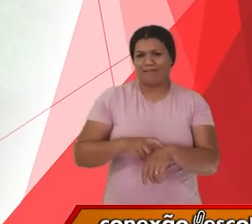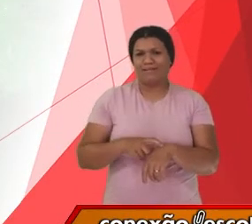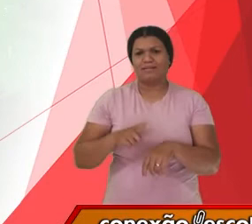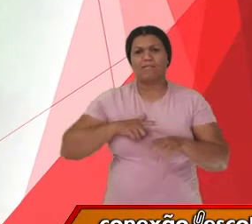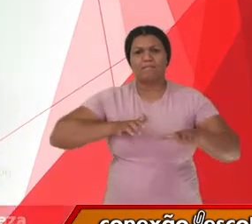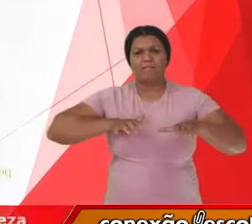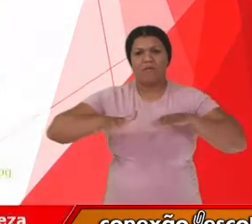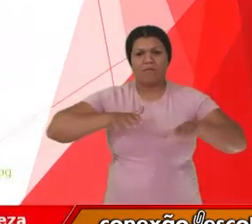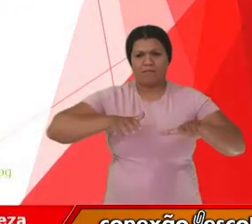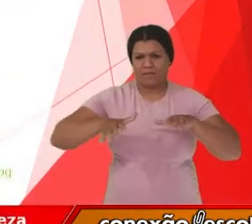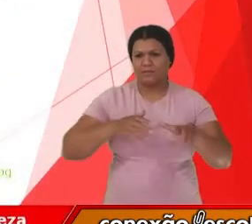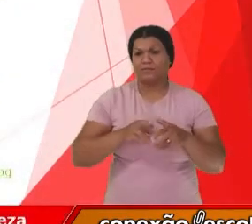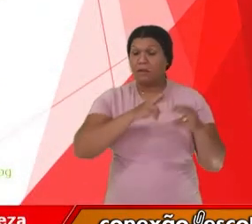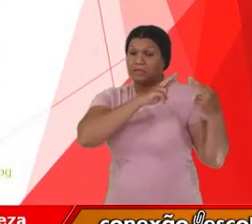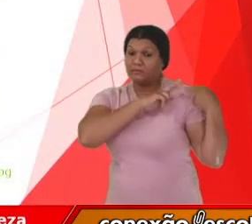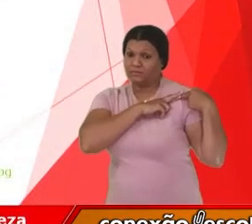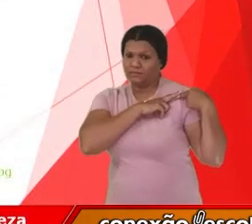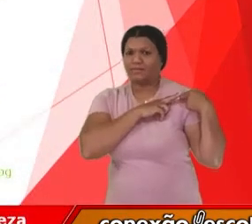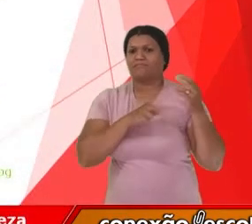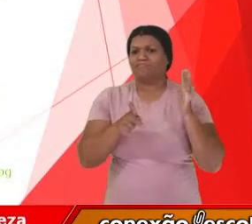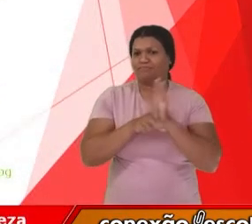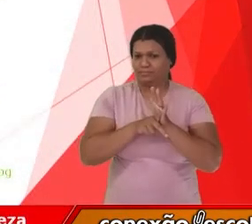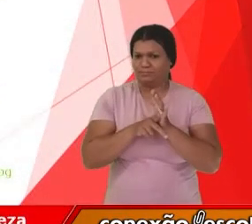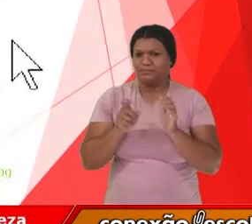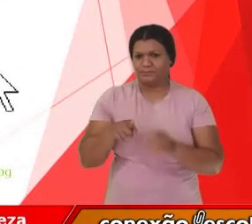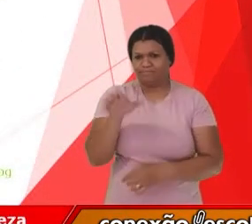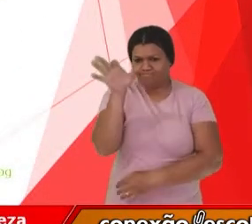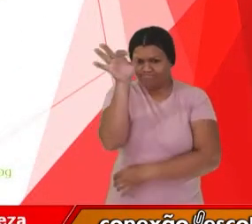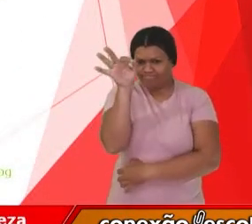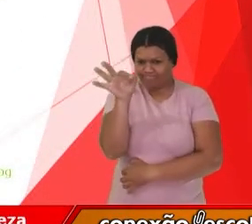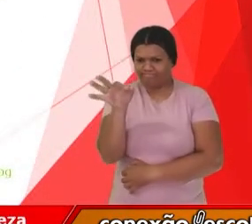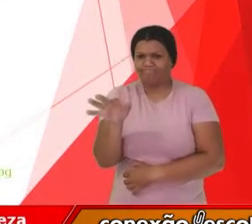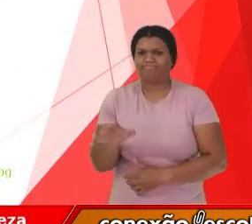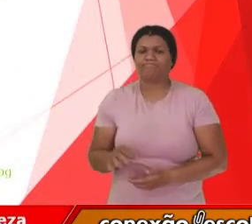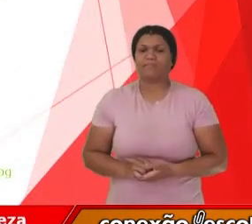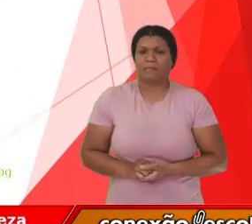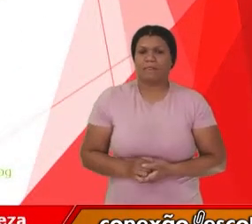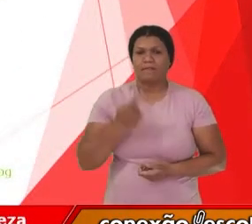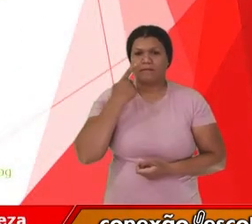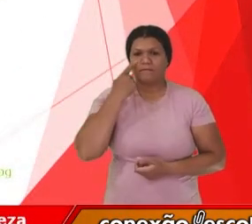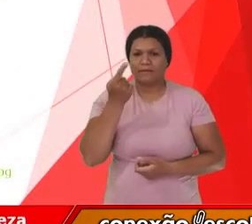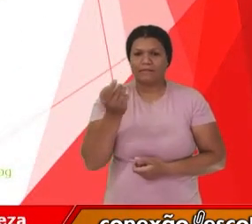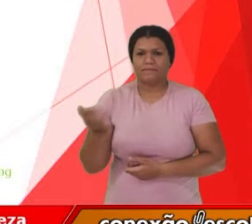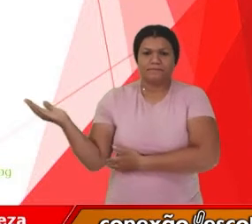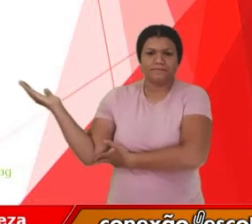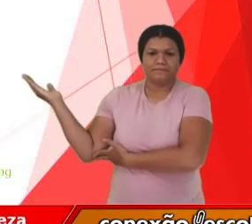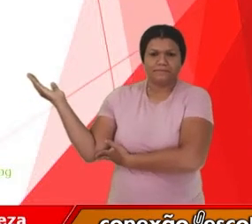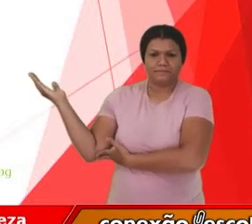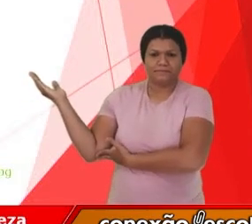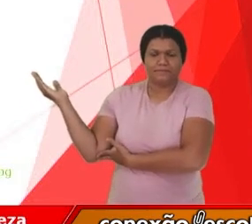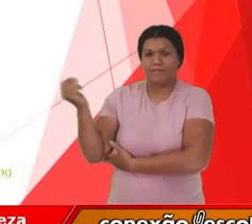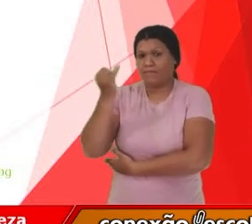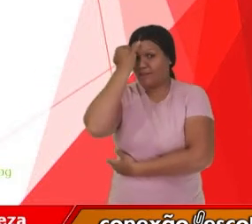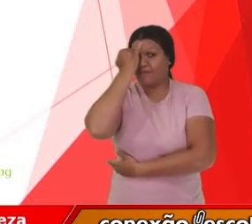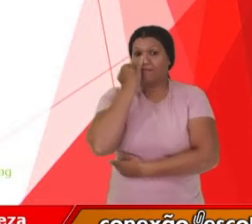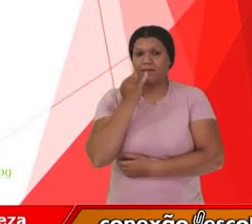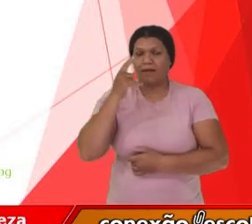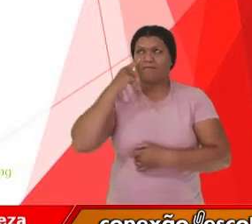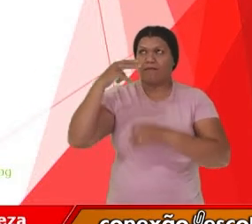movimento. Aqui nós temos uma imagem que representa. Então, ela